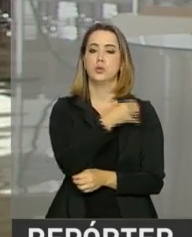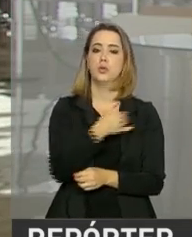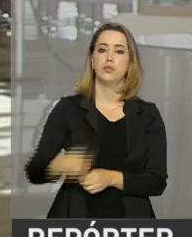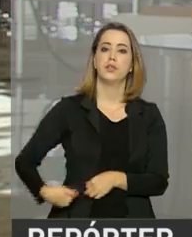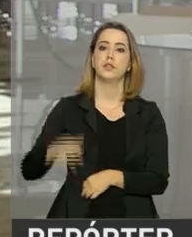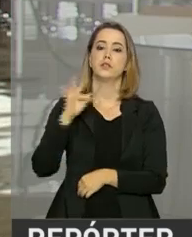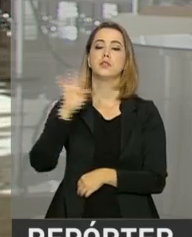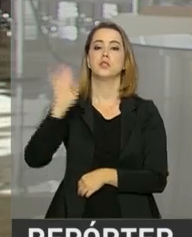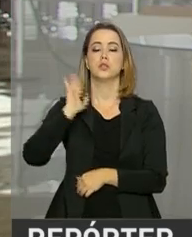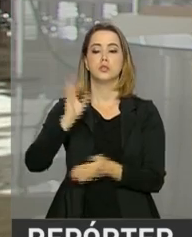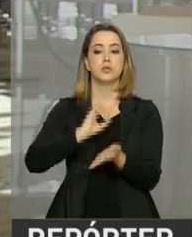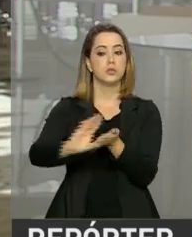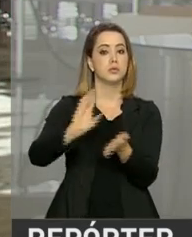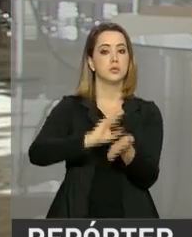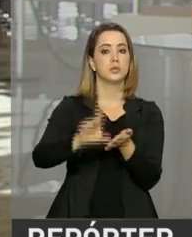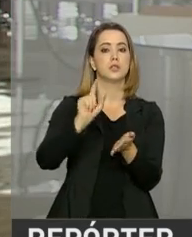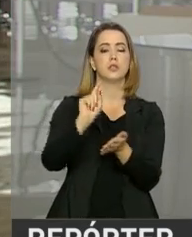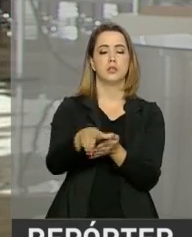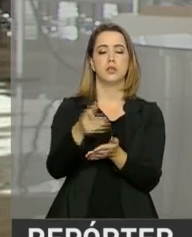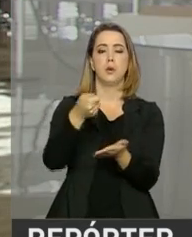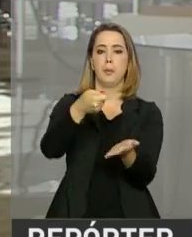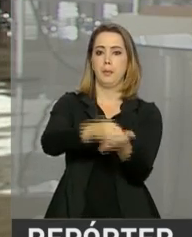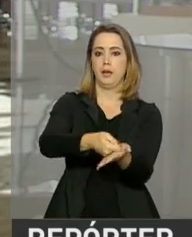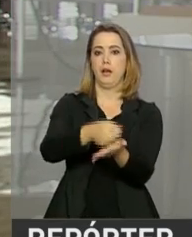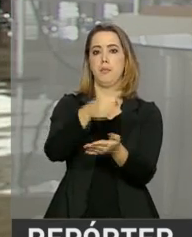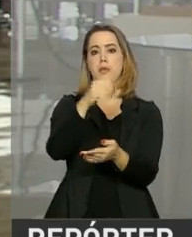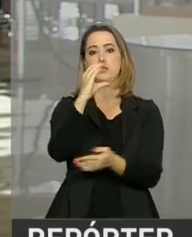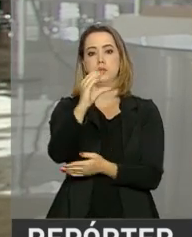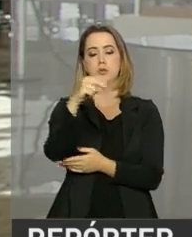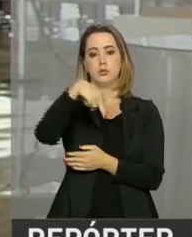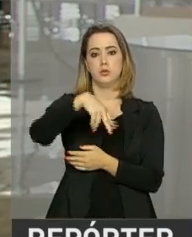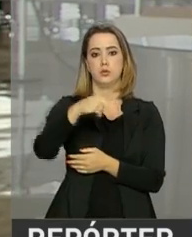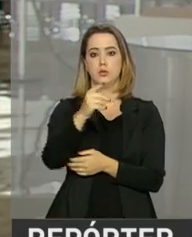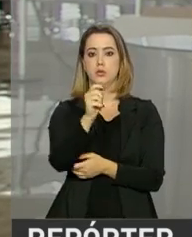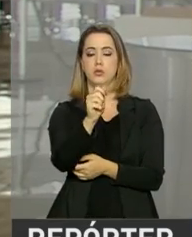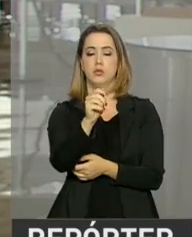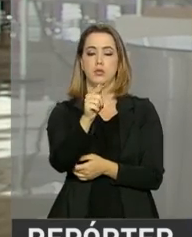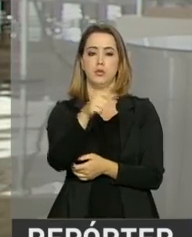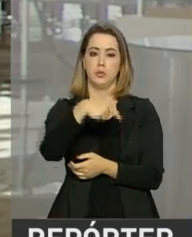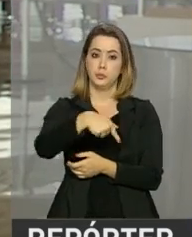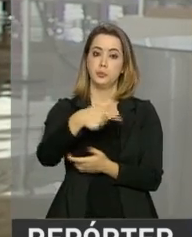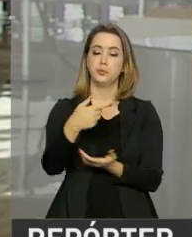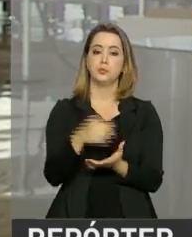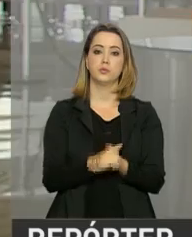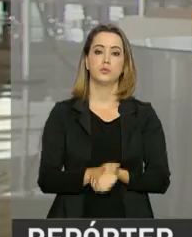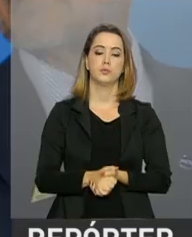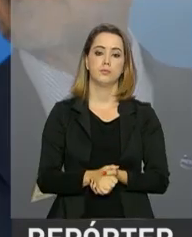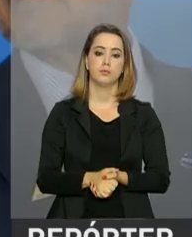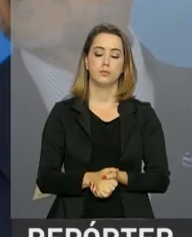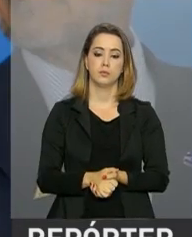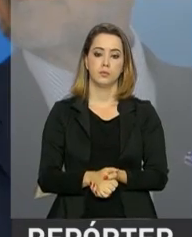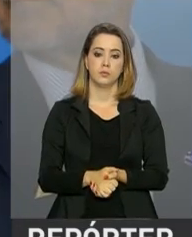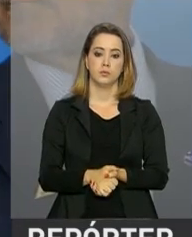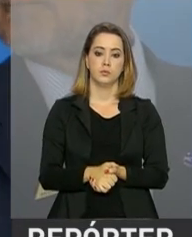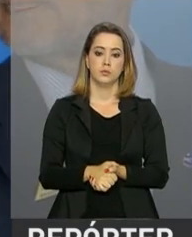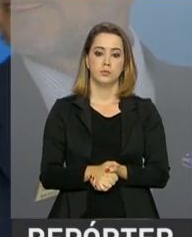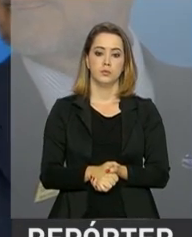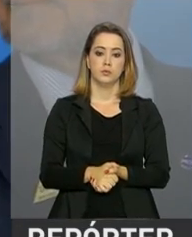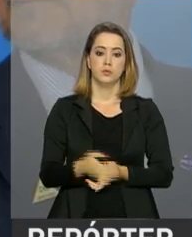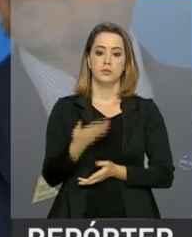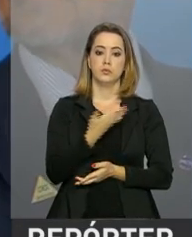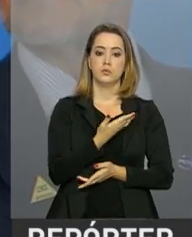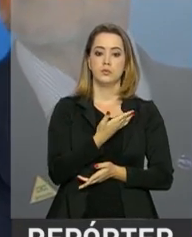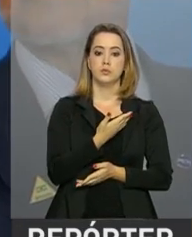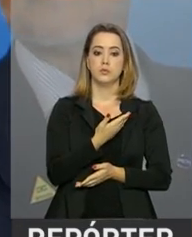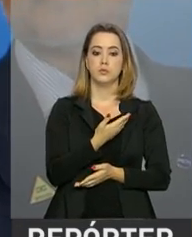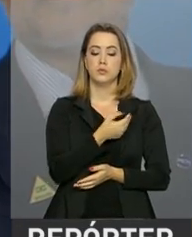os restos a pagar do edital de 2014 do CNPQ Vamos ouvir ministério